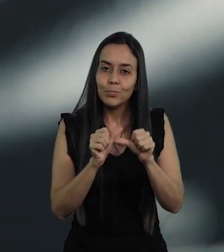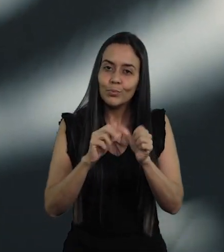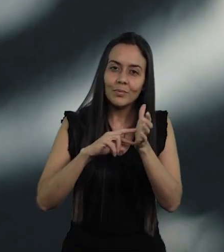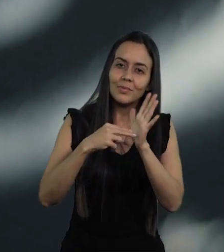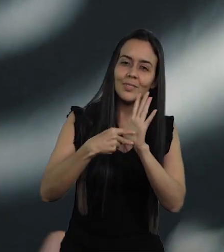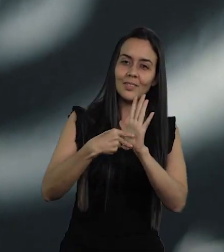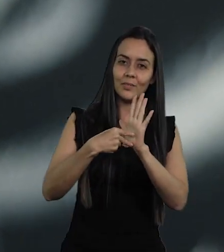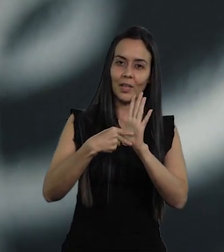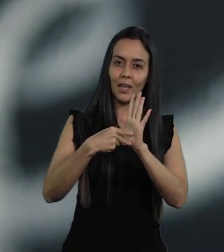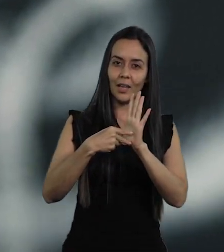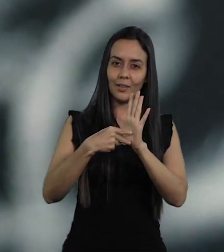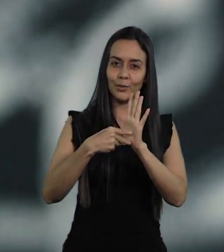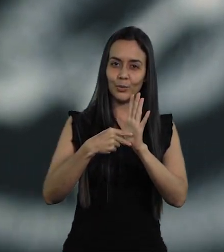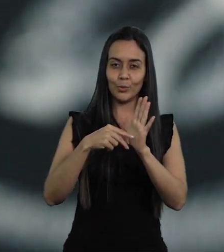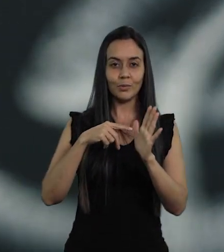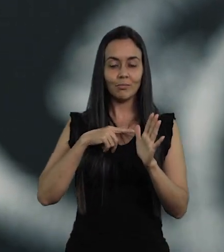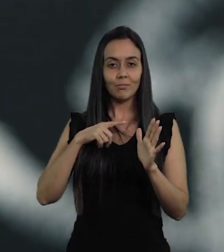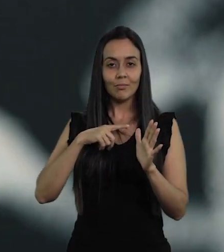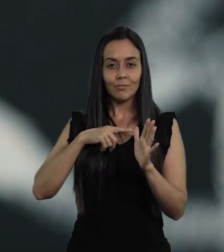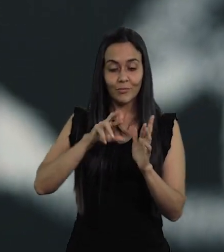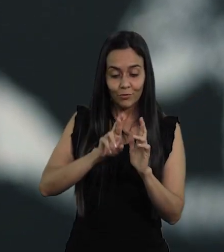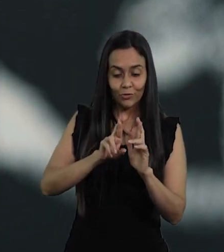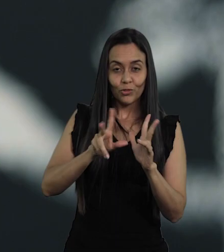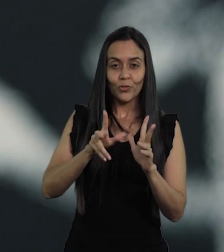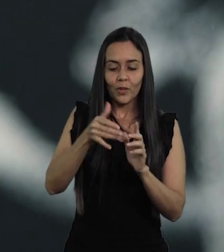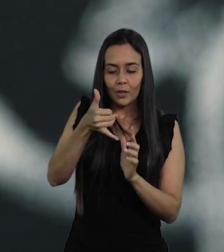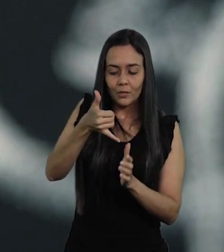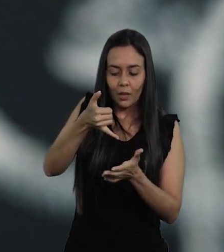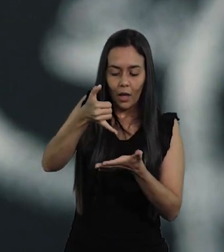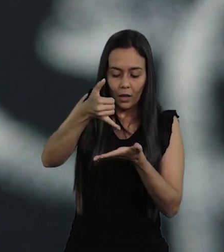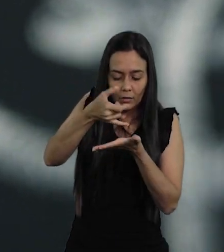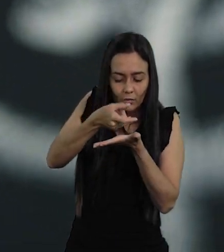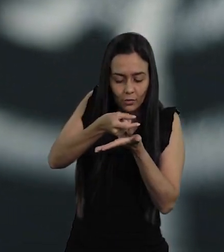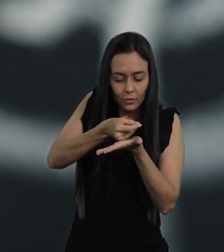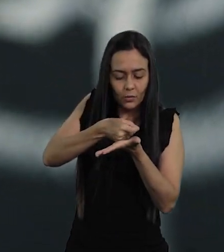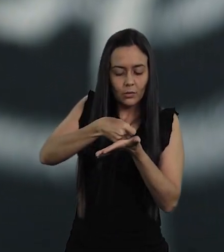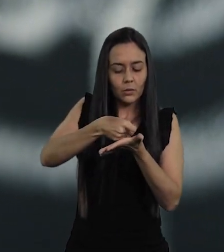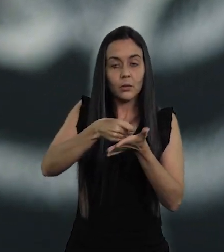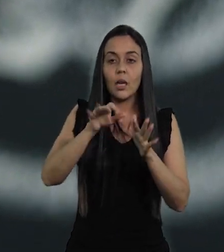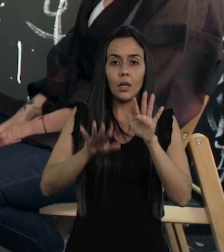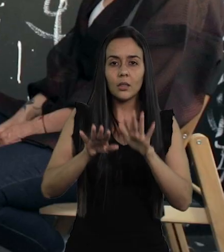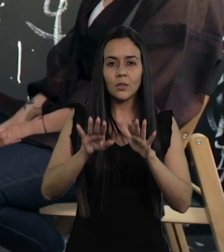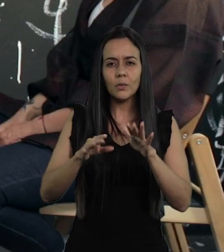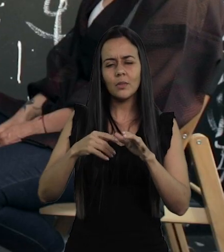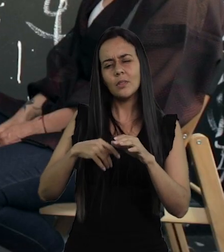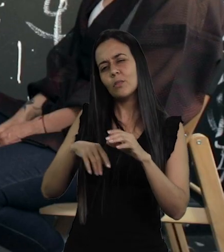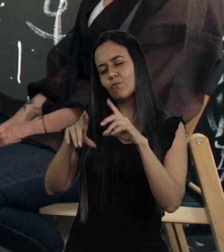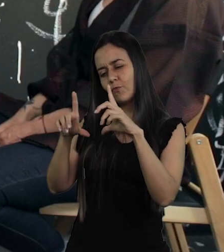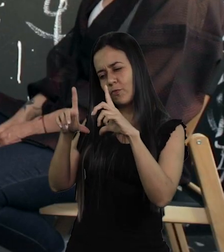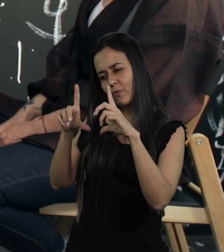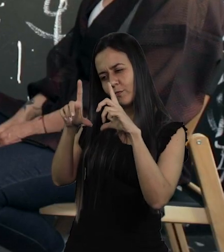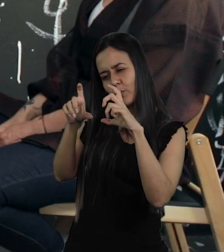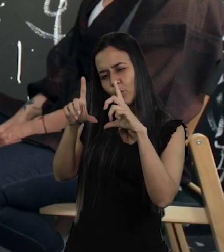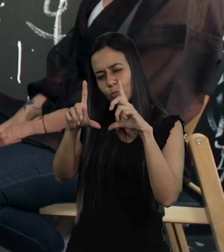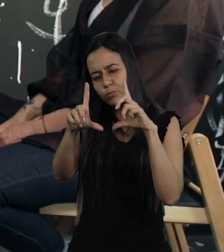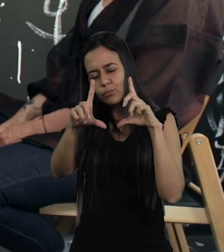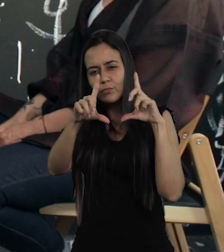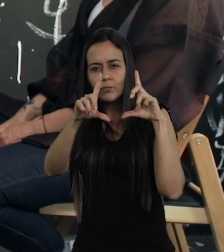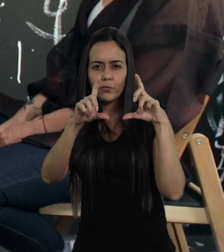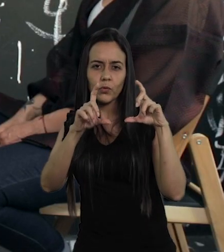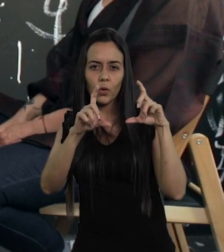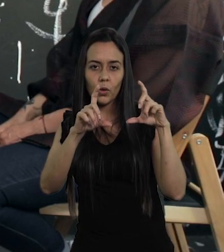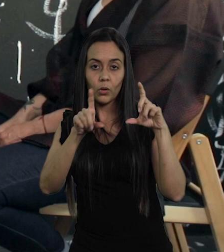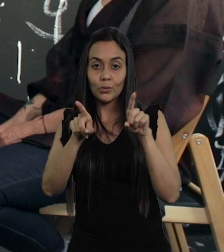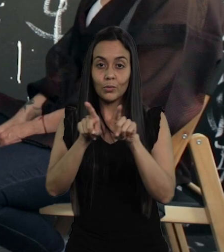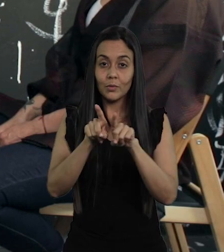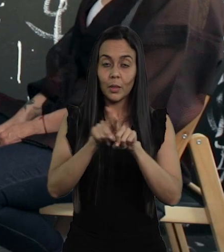conteúdo. Total, então, total. Muitas vezes isso acontece na foto. Eu vou fazer o retrato de alguém, é muito um